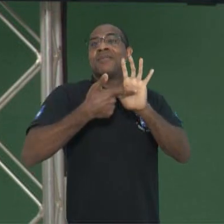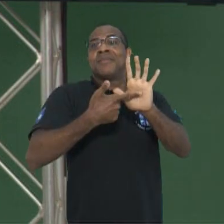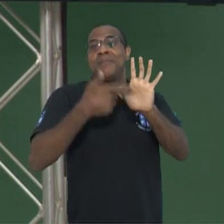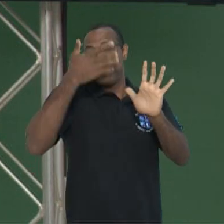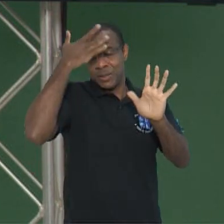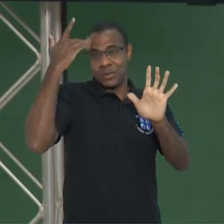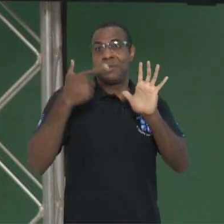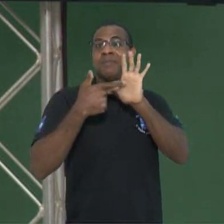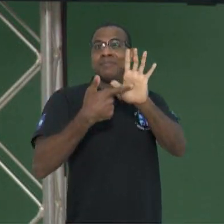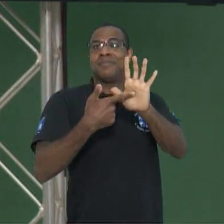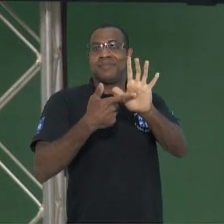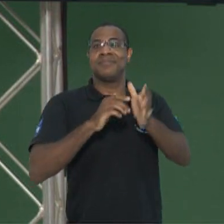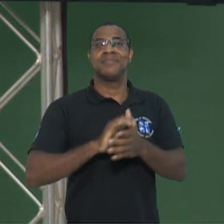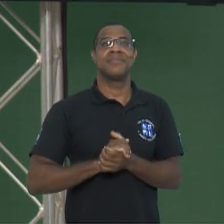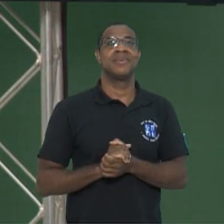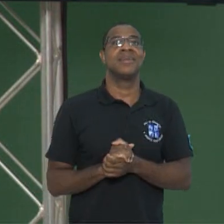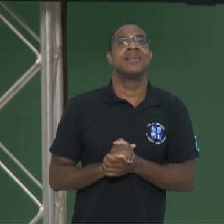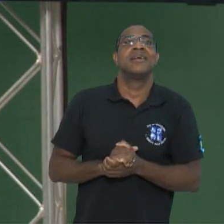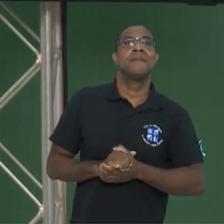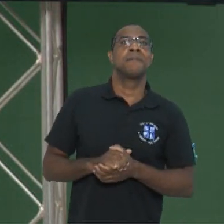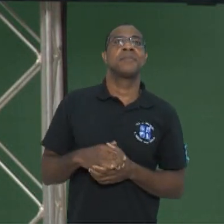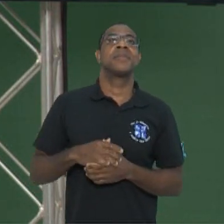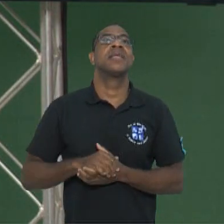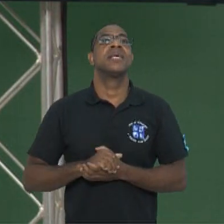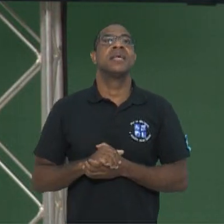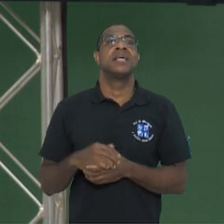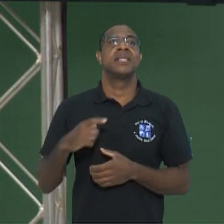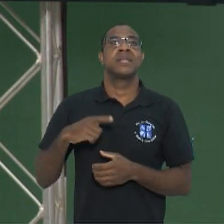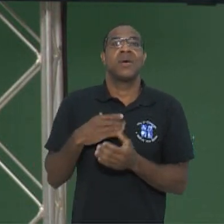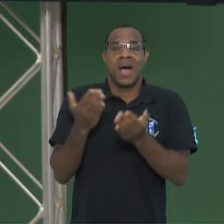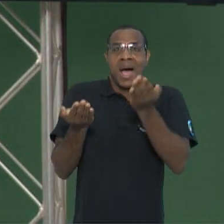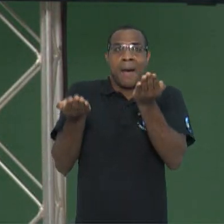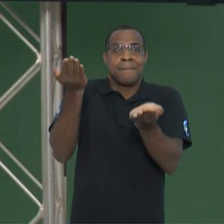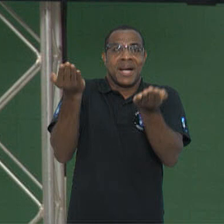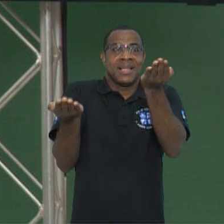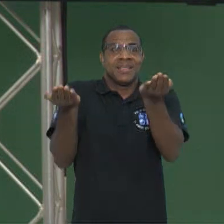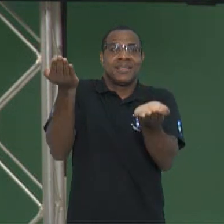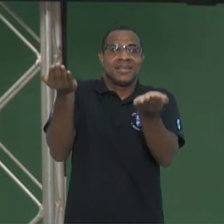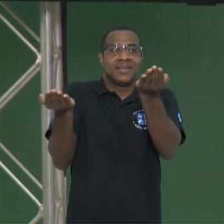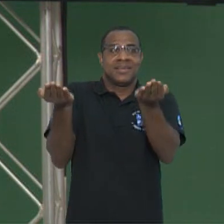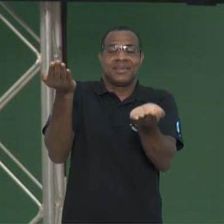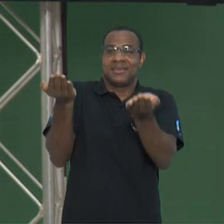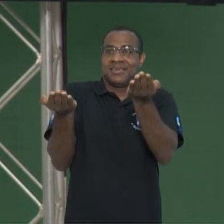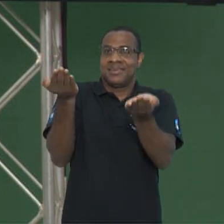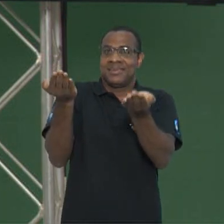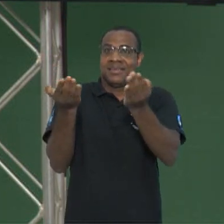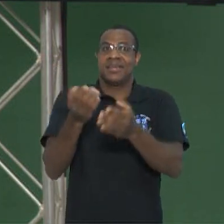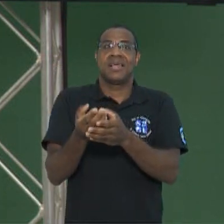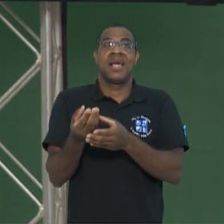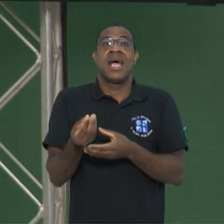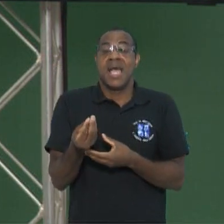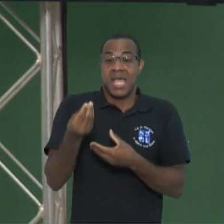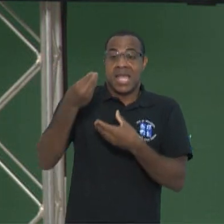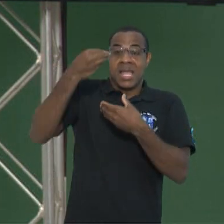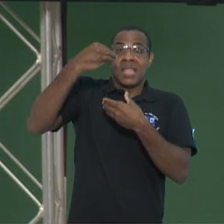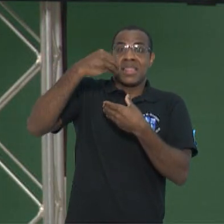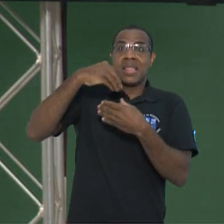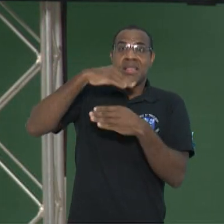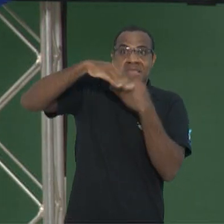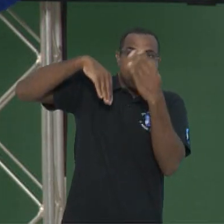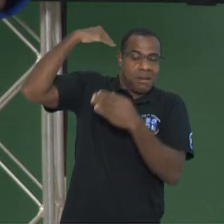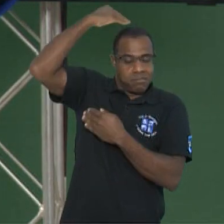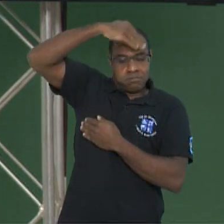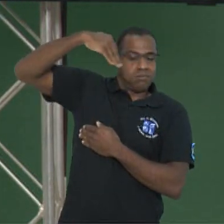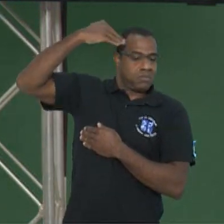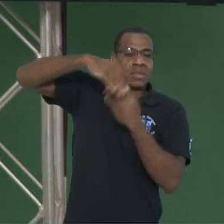Osíris. A balança da justiça, como o professor Roberto explicou, o coração de um lado, por isso que dentro da múmia você colocava depois o coração,